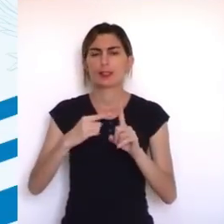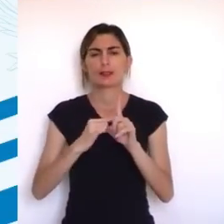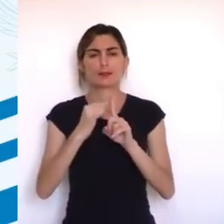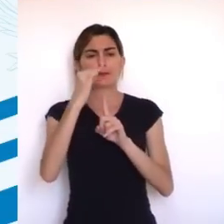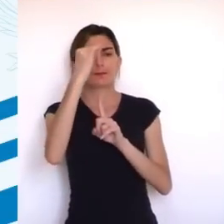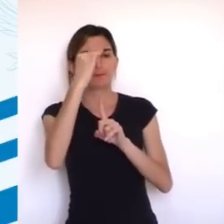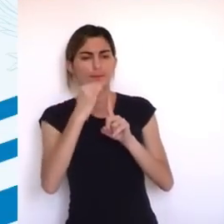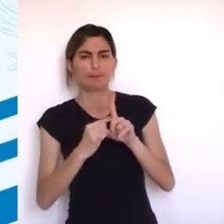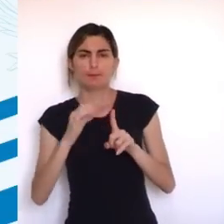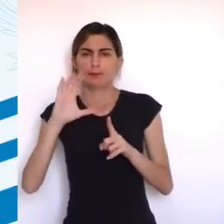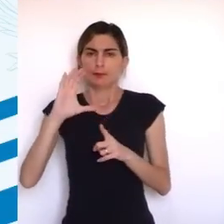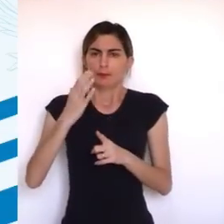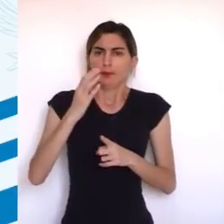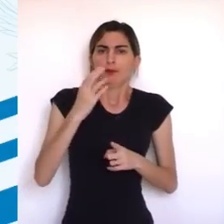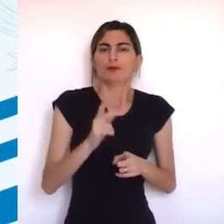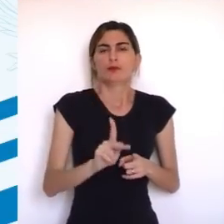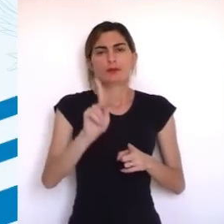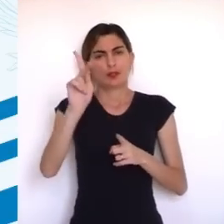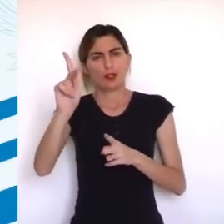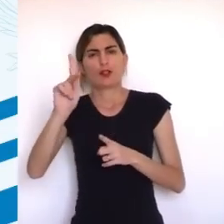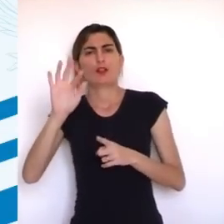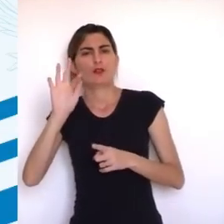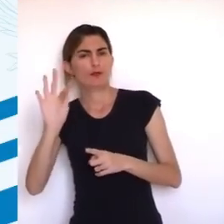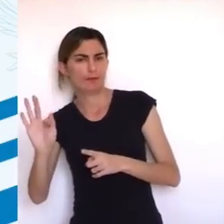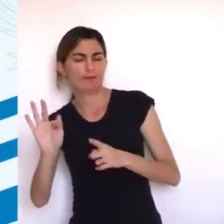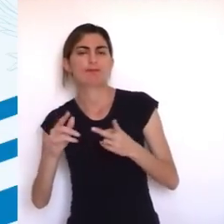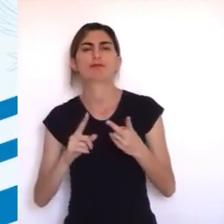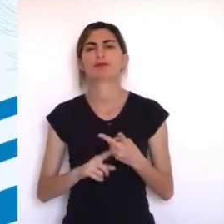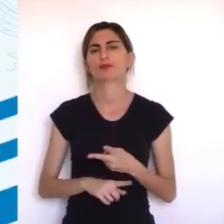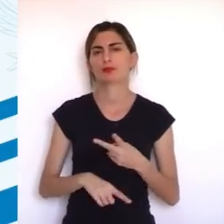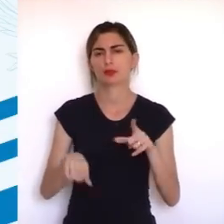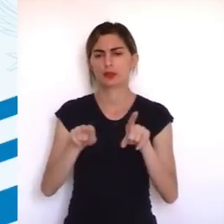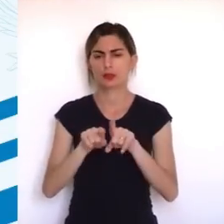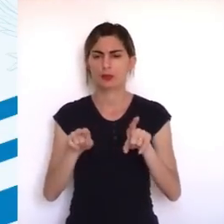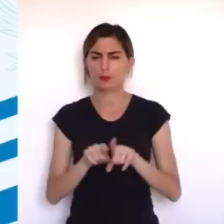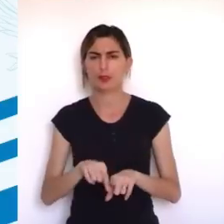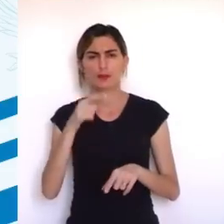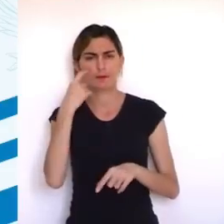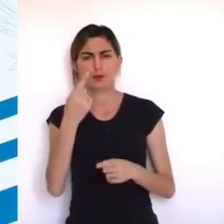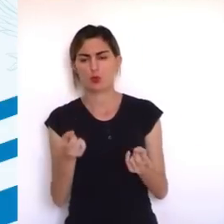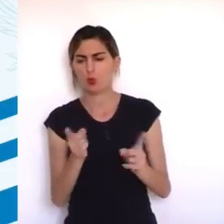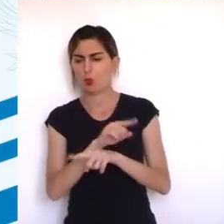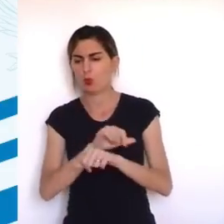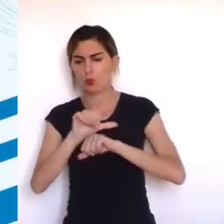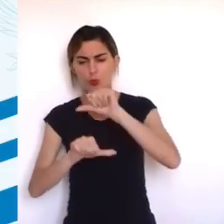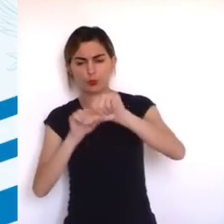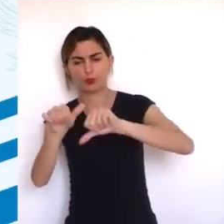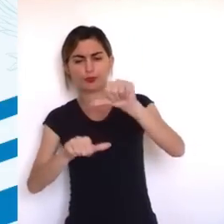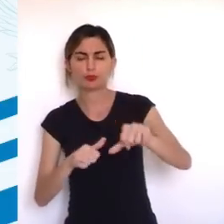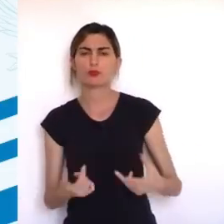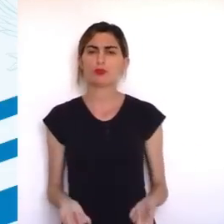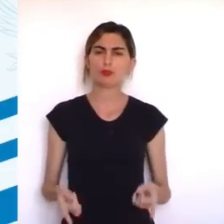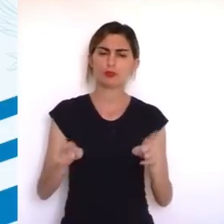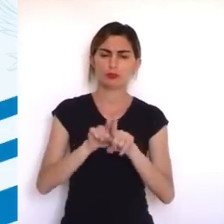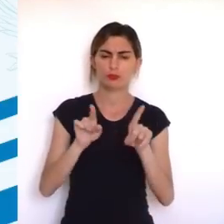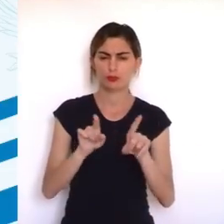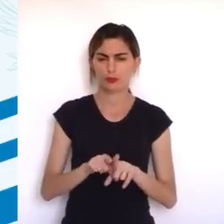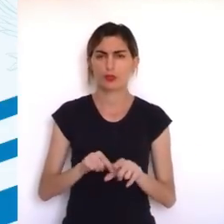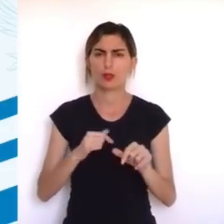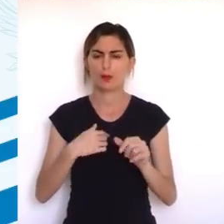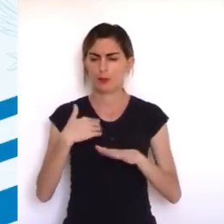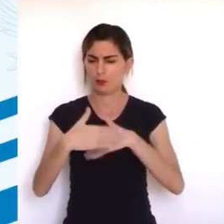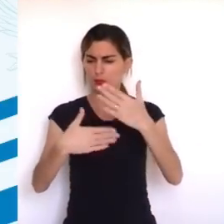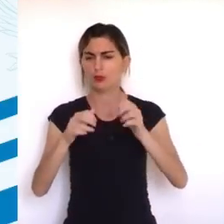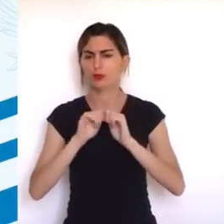né? As temperaturas de Celsius, Kelvin, Fahrenheit, a gente viu a questão de convenções,